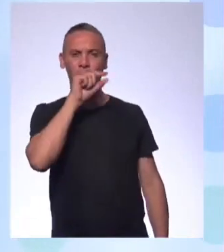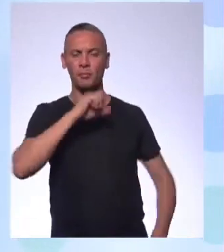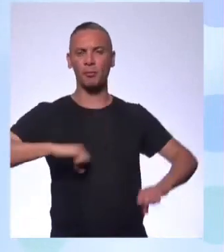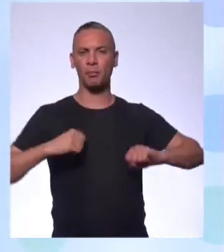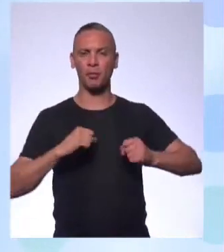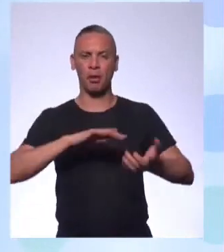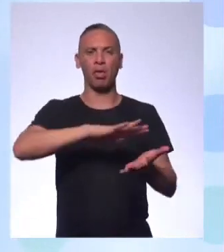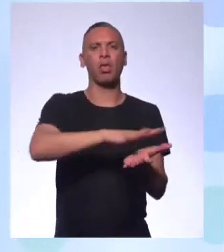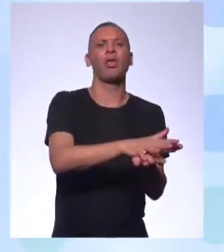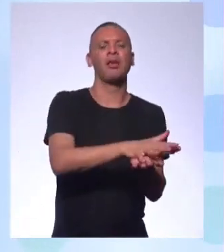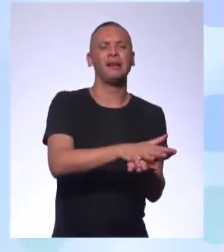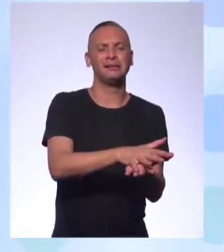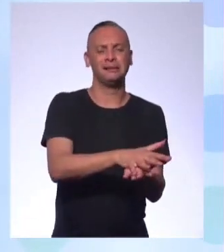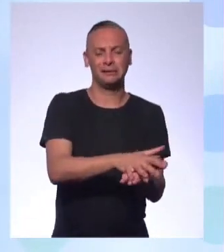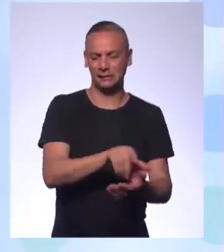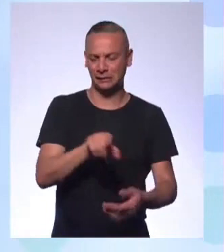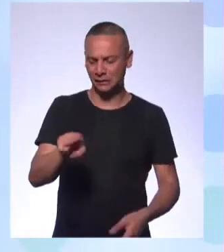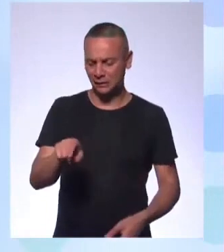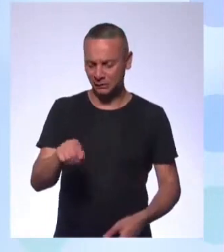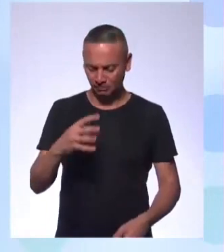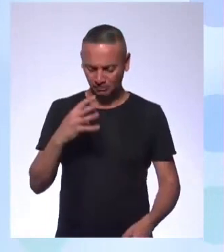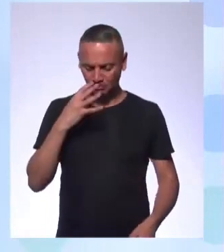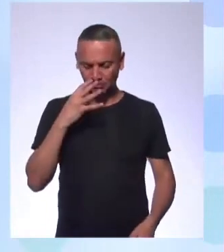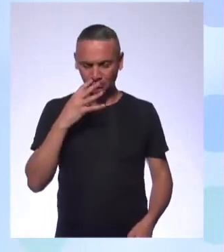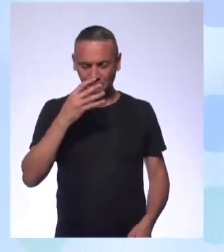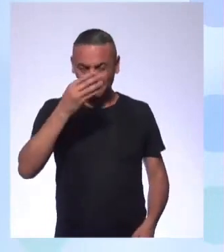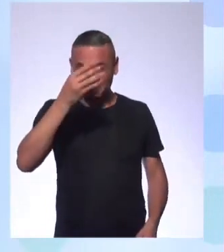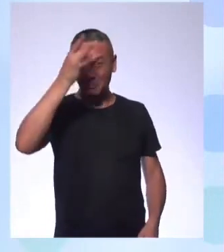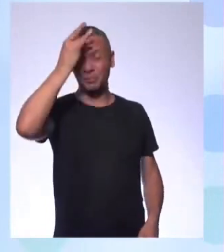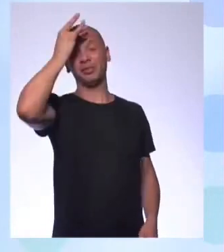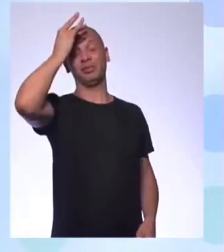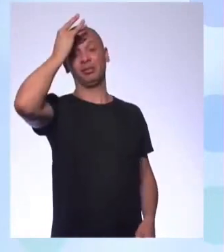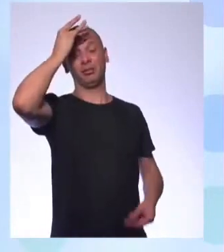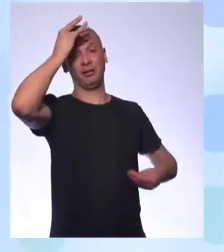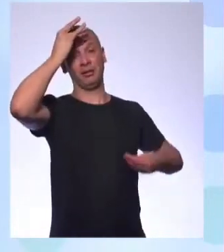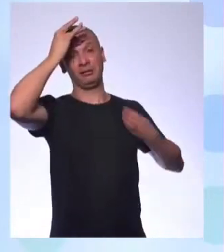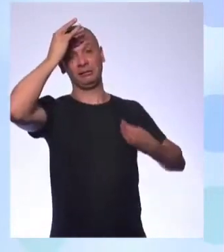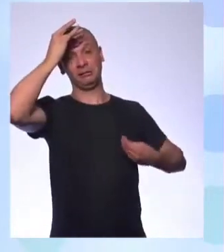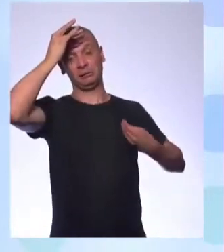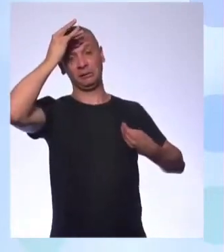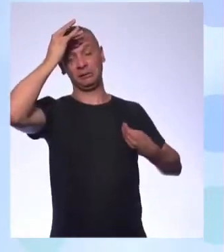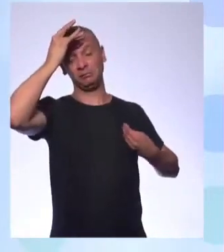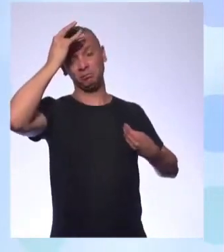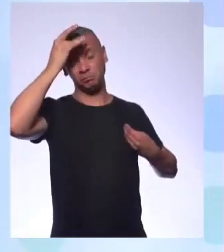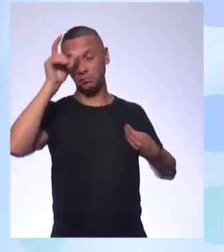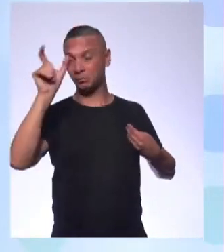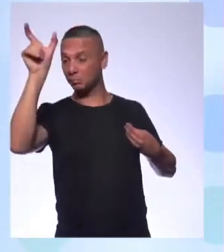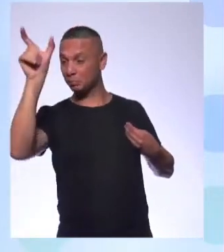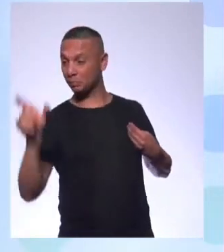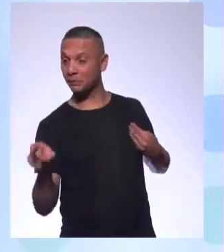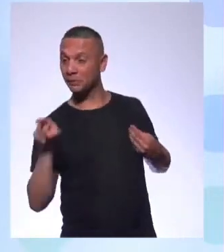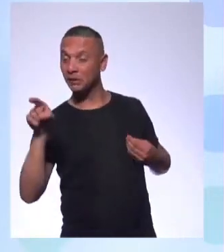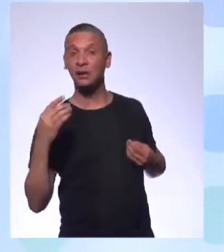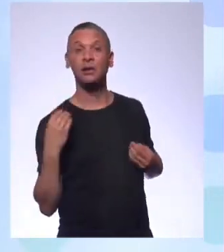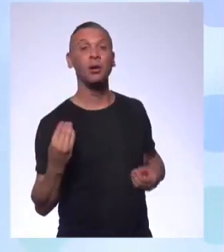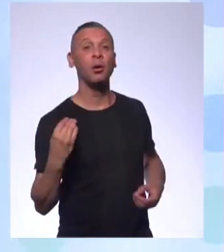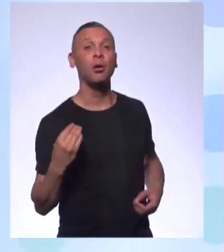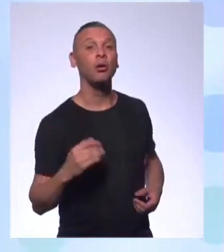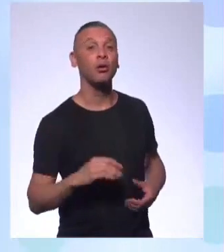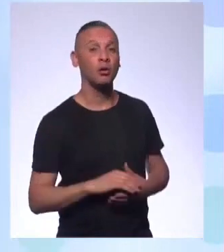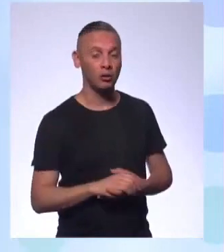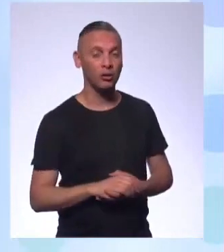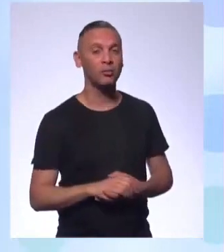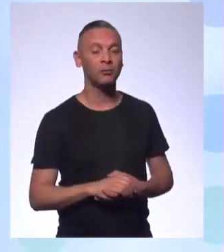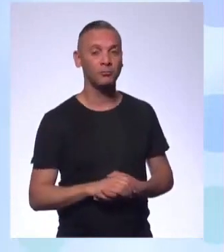pintinho e isso ter causado tanto impacto na vida de Cazuza revela sobre a sua personalidade.